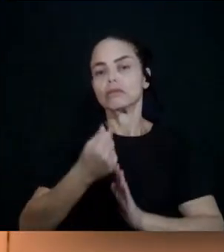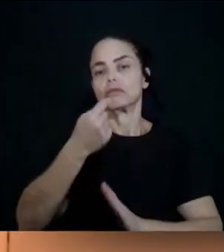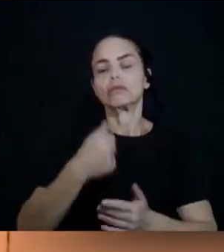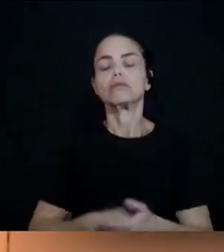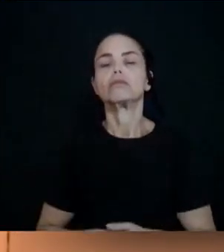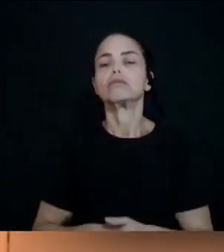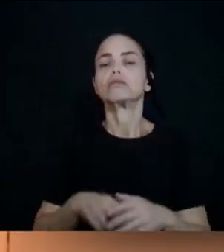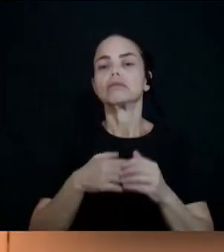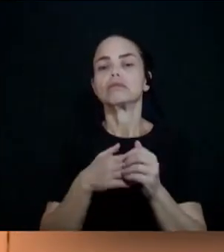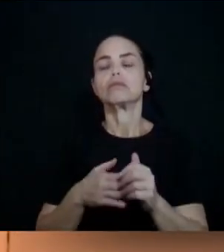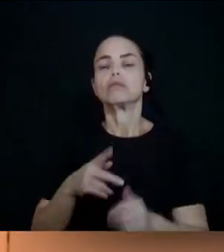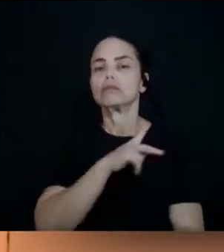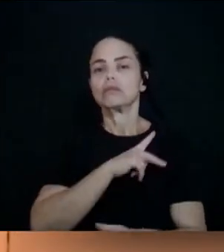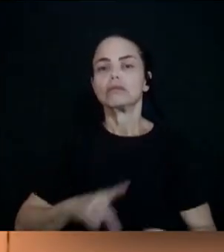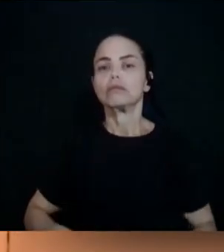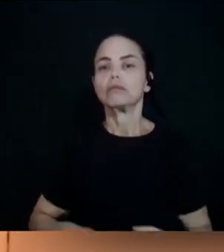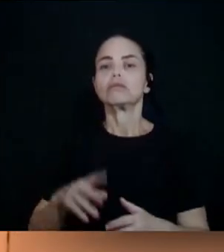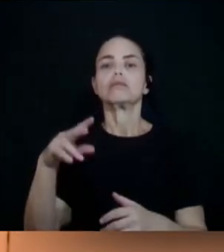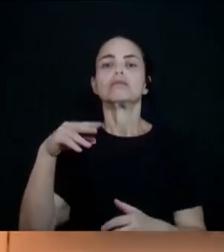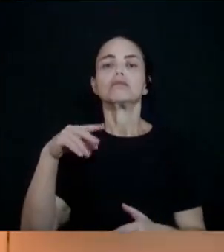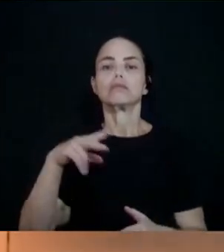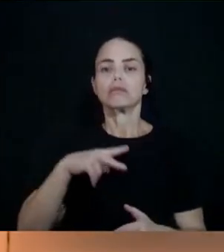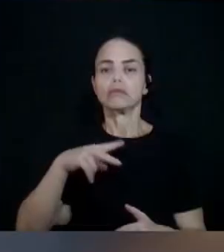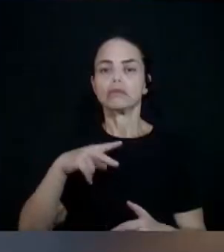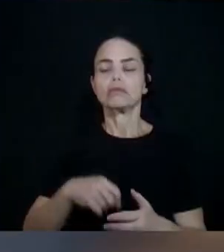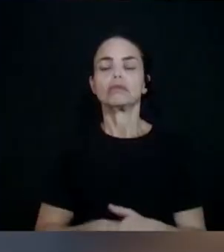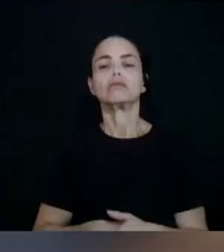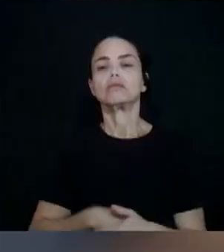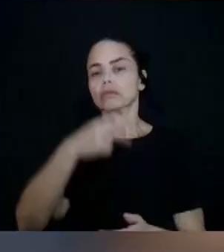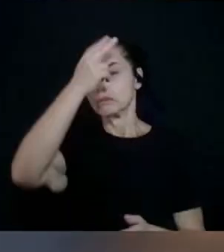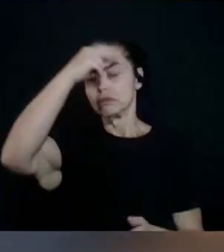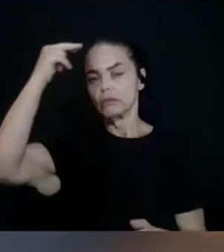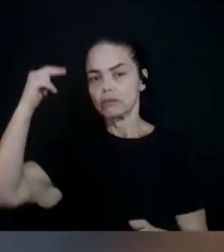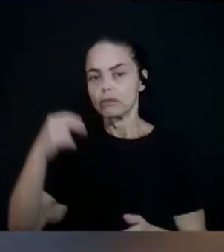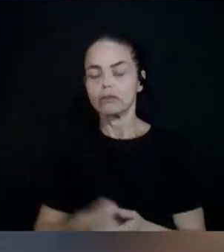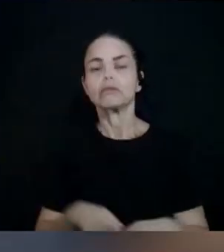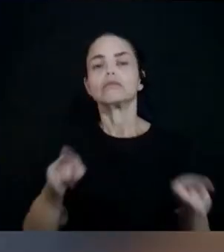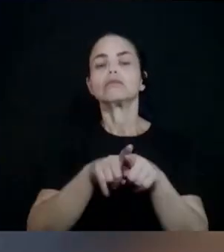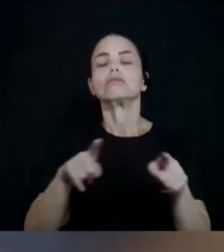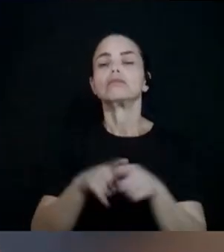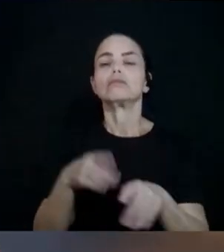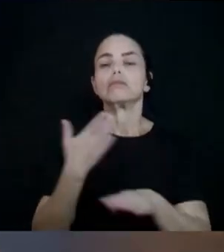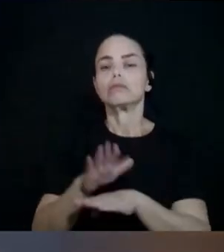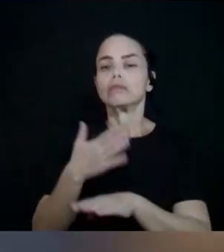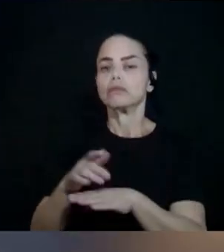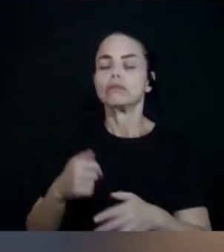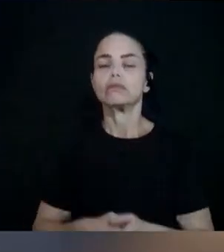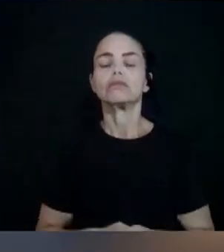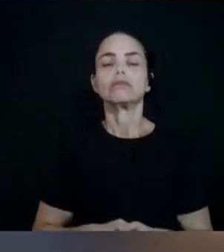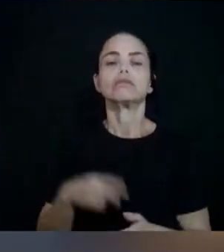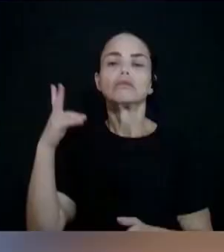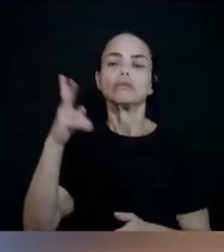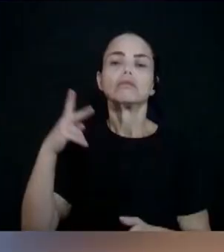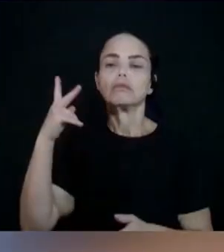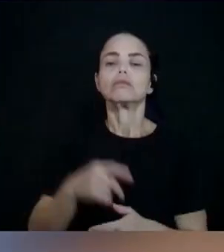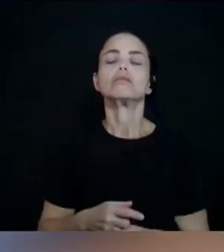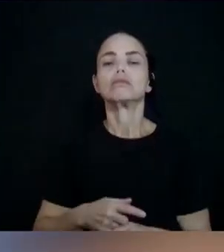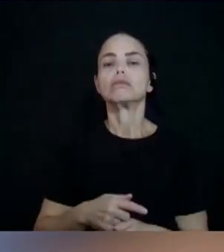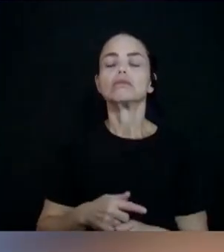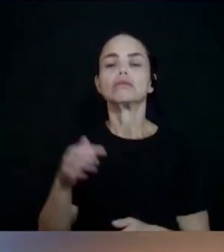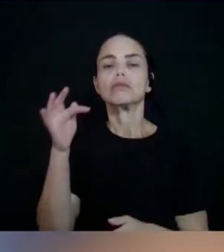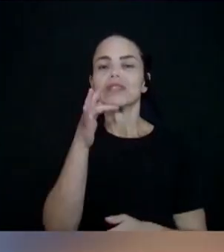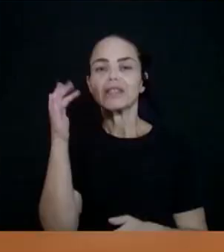presidida interinamente pelo vereador Nick Schneider. Também participaram os parlamentares Fernanda Souto e